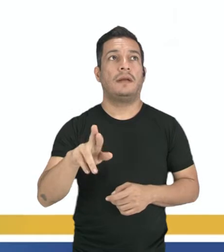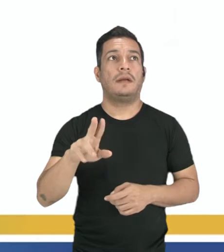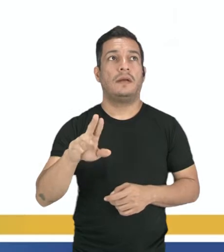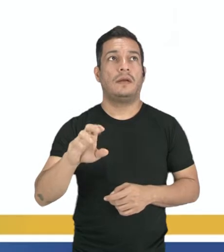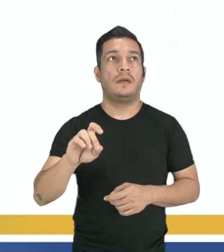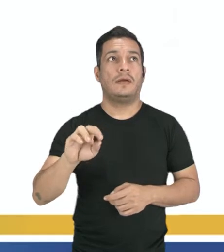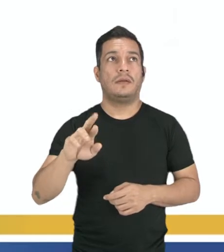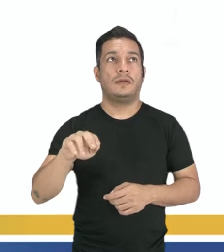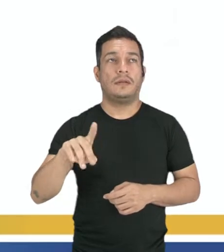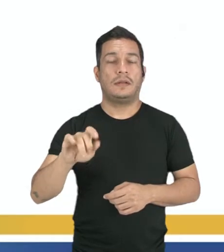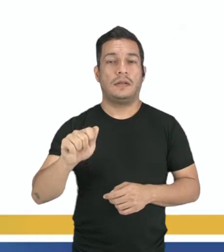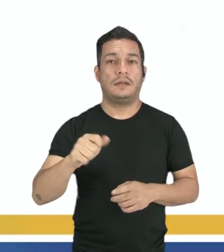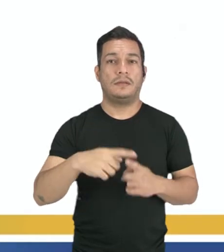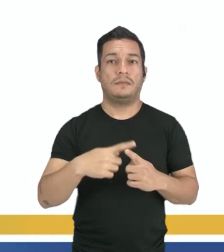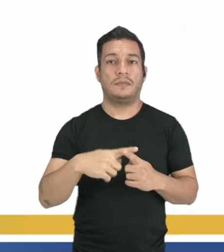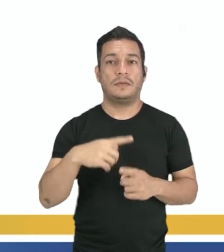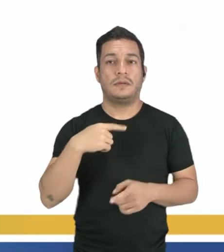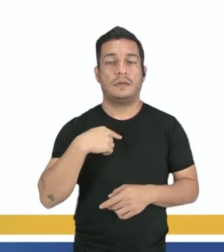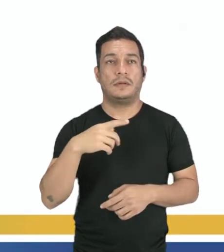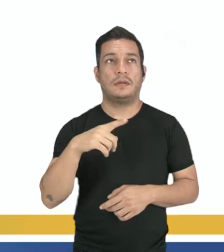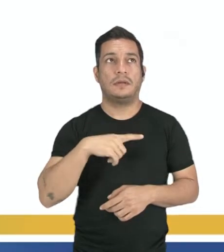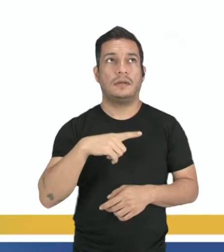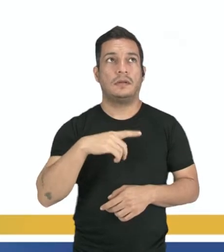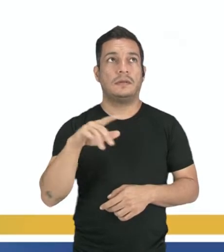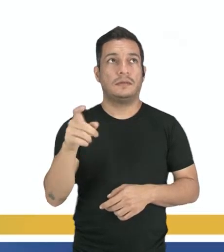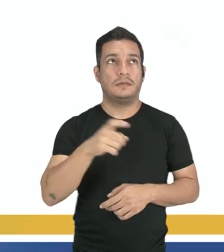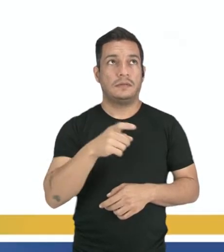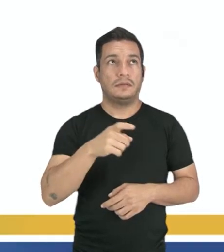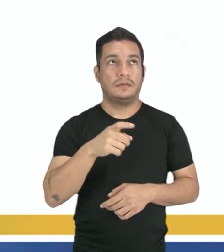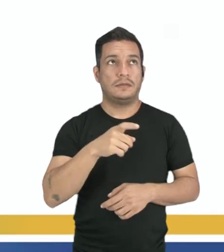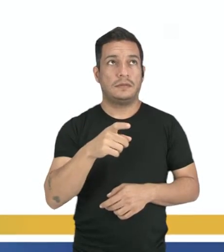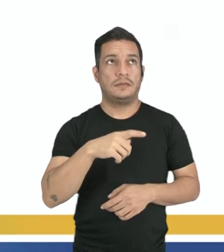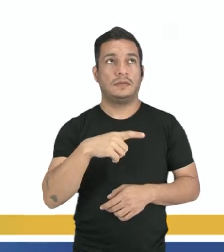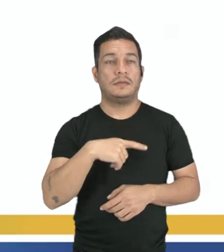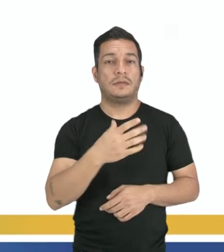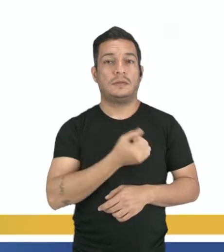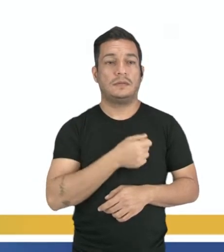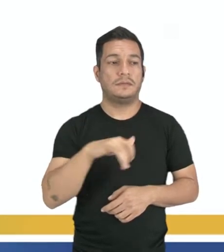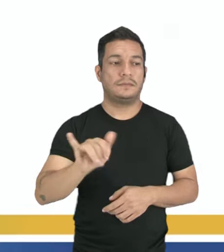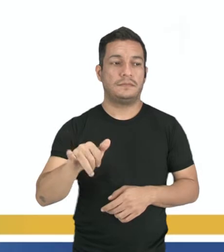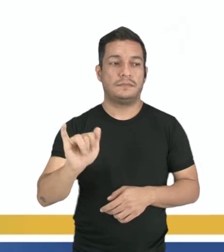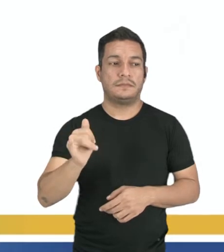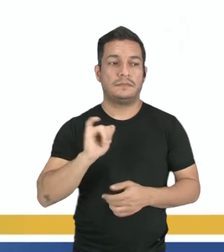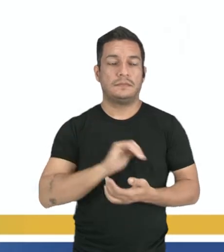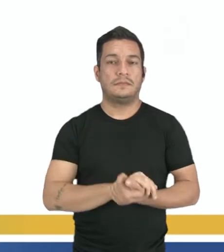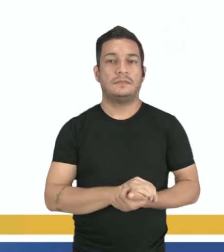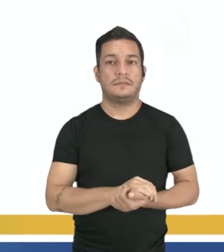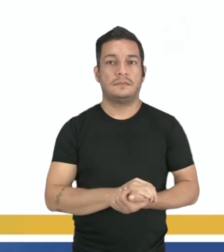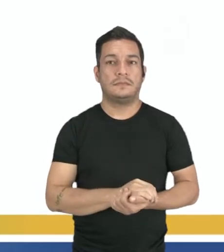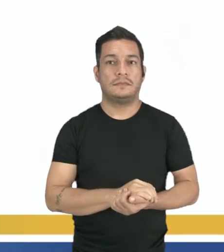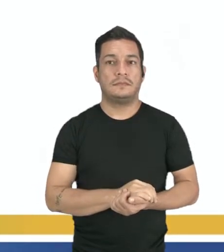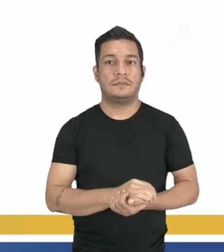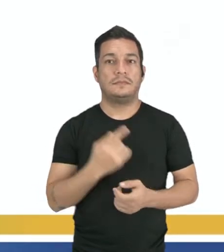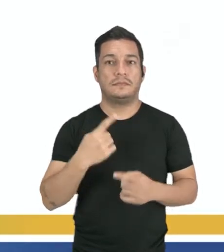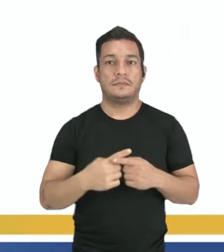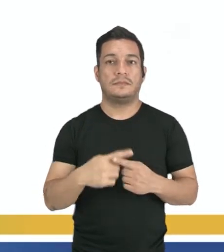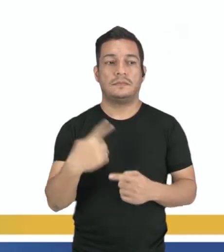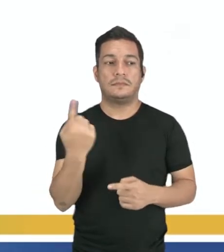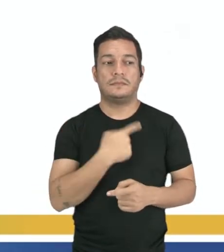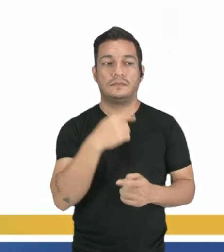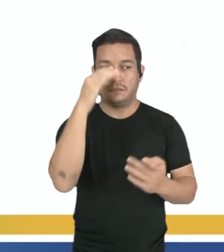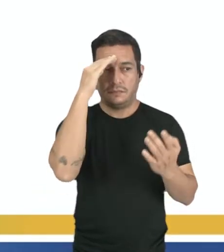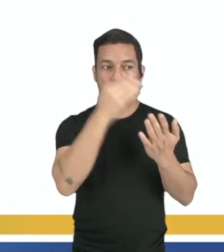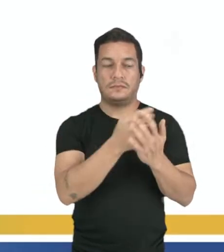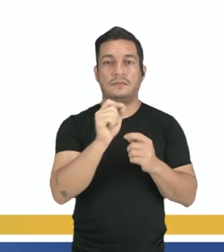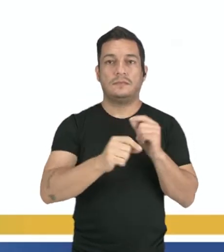na solução nós temos um par, um valor para x e um valor para y. E por que ordenado? Porque nós obedecemos aí